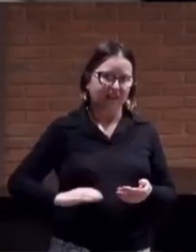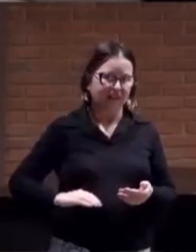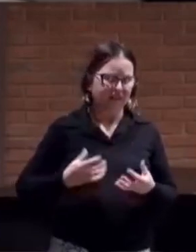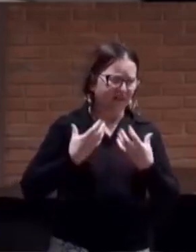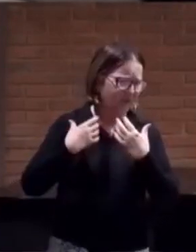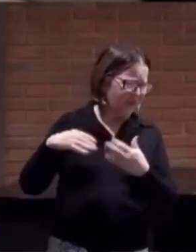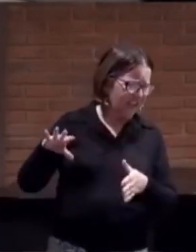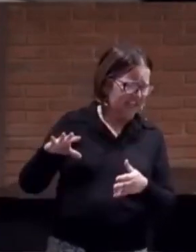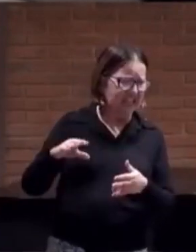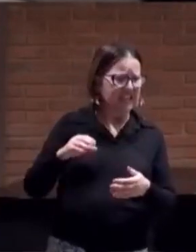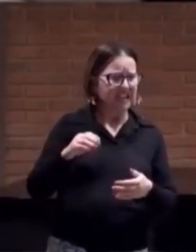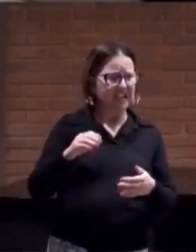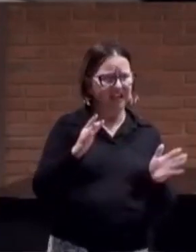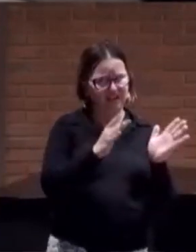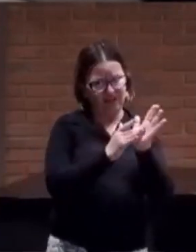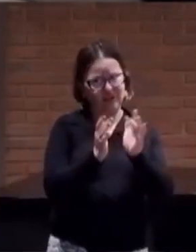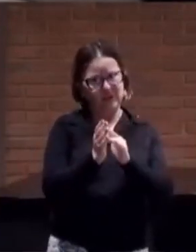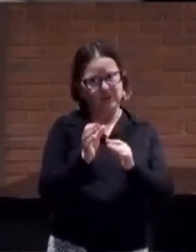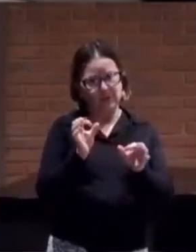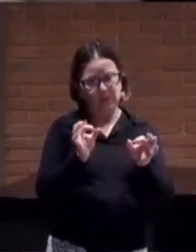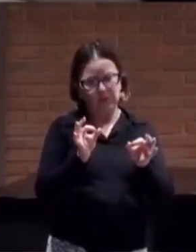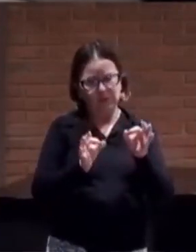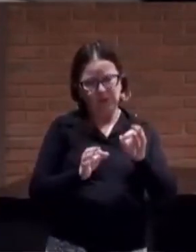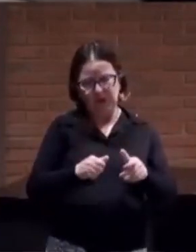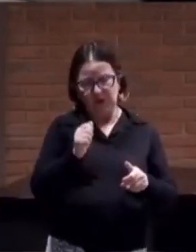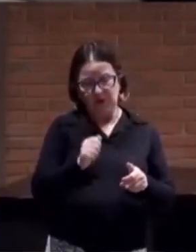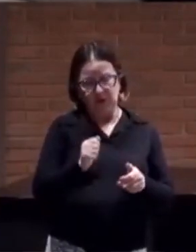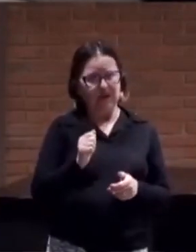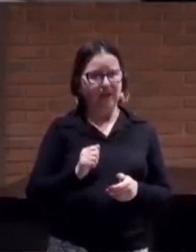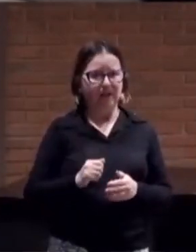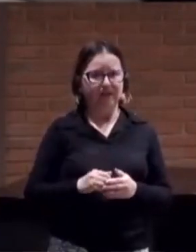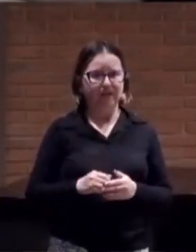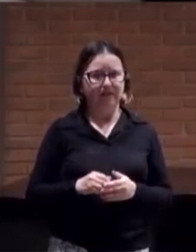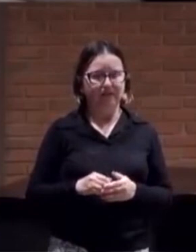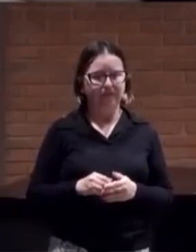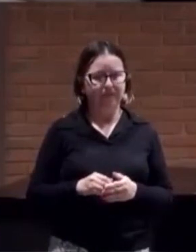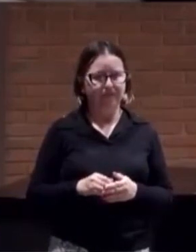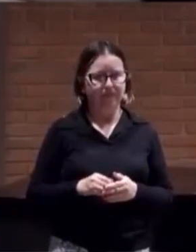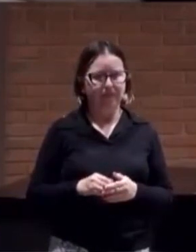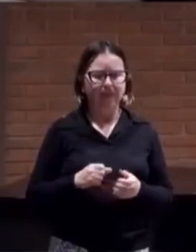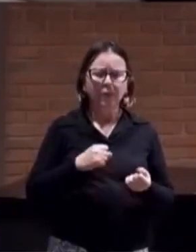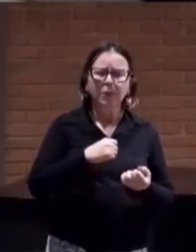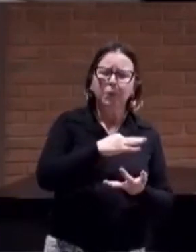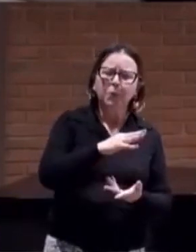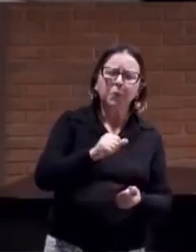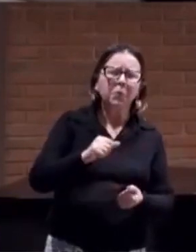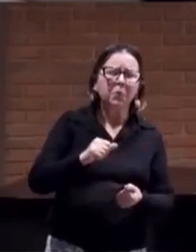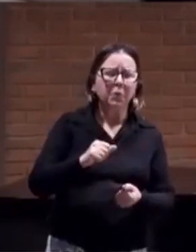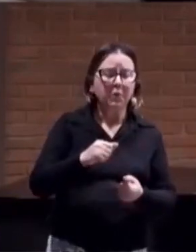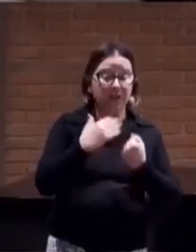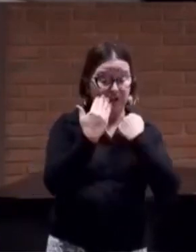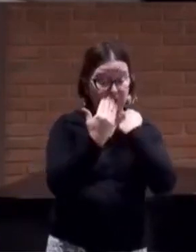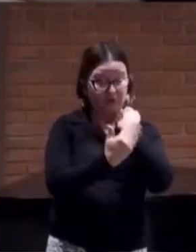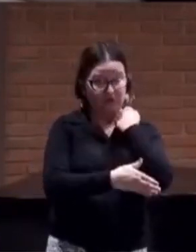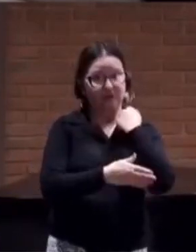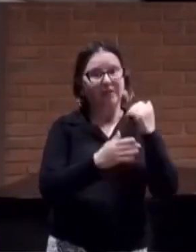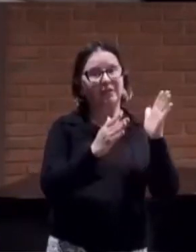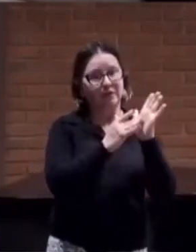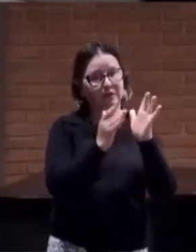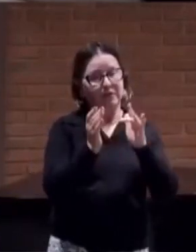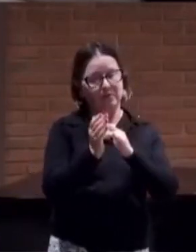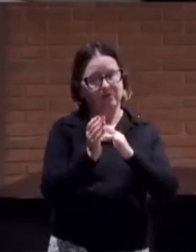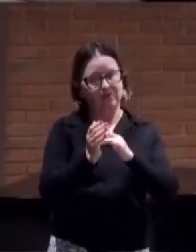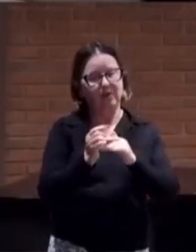Jesus fosse julgado. Que mundo foi que condenou Jesus? Eu sei que ele foi condenado por